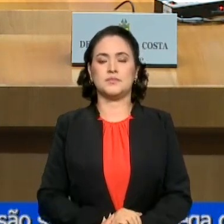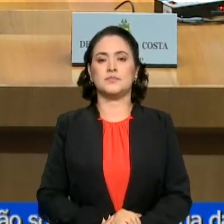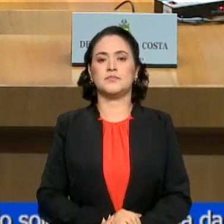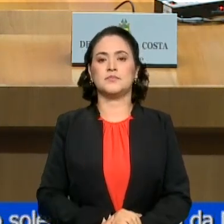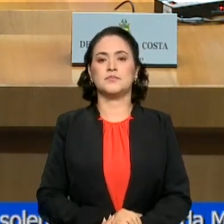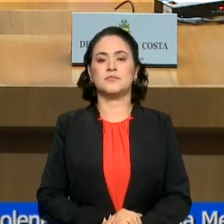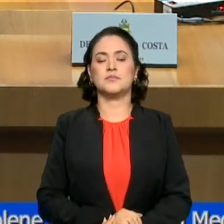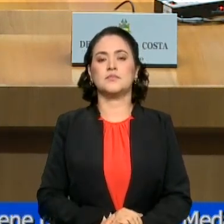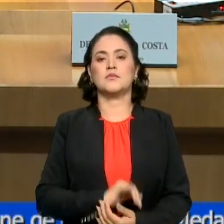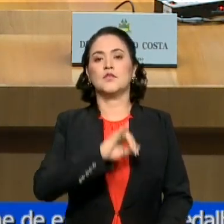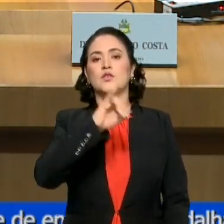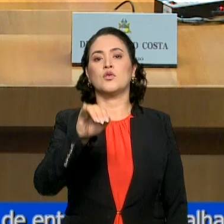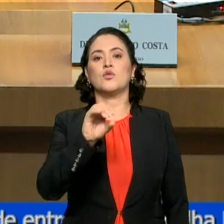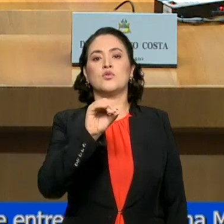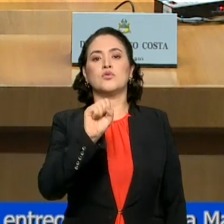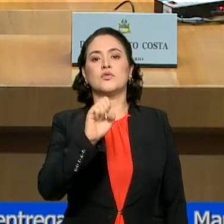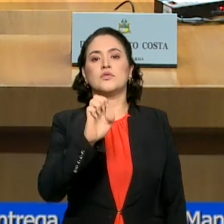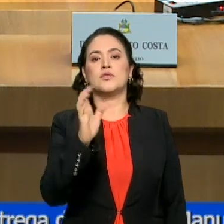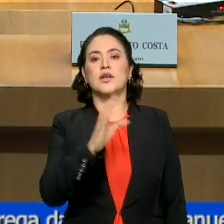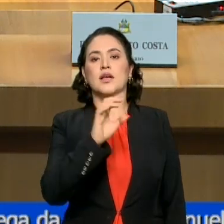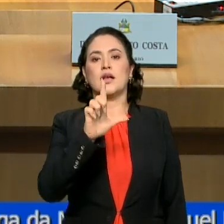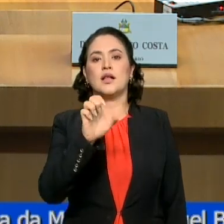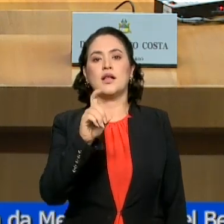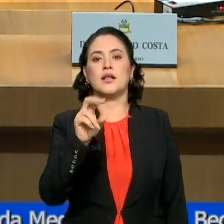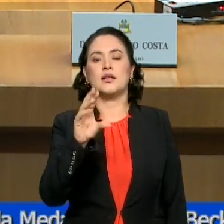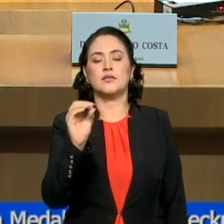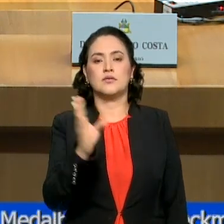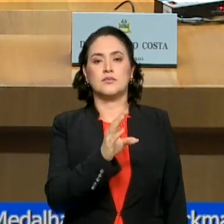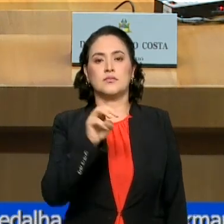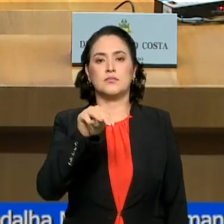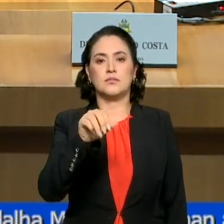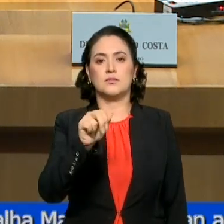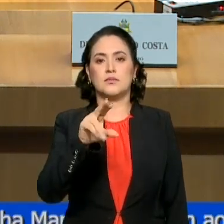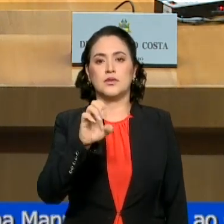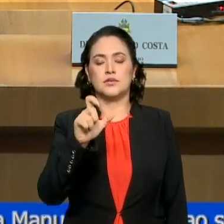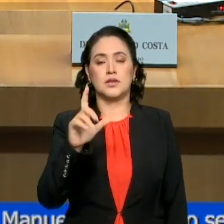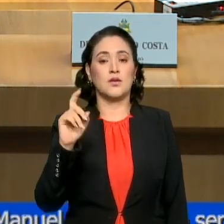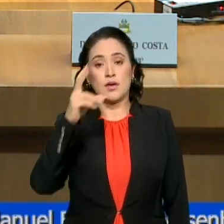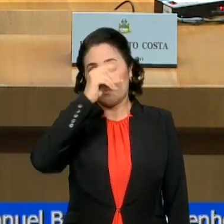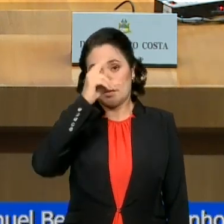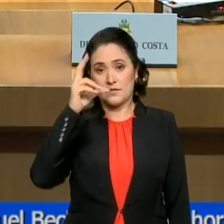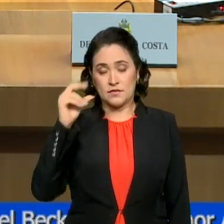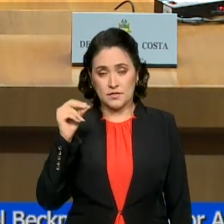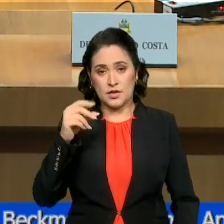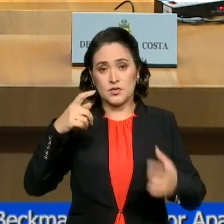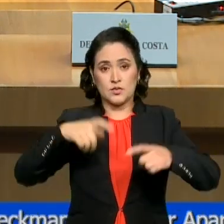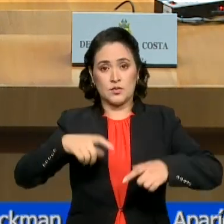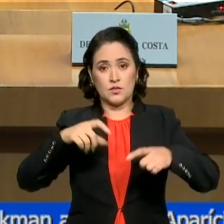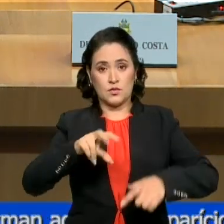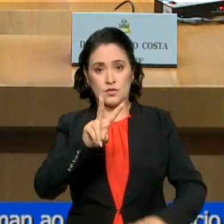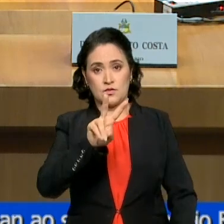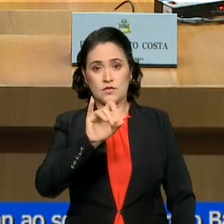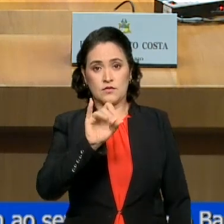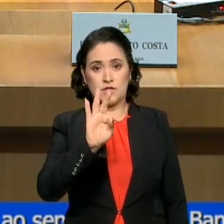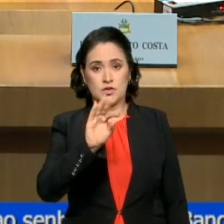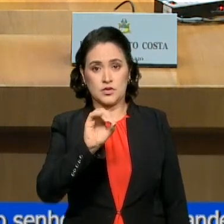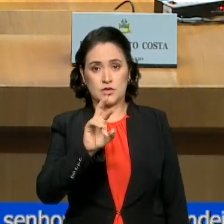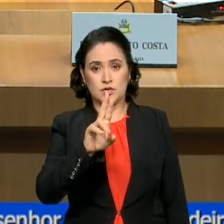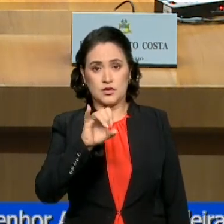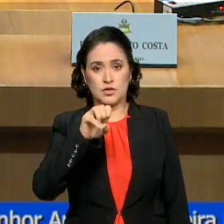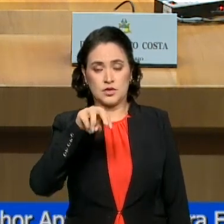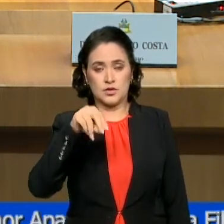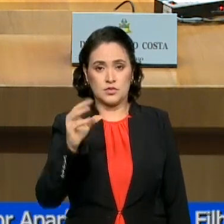Senhor José Leandro Maciel, ex-prefeito de Vitorino Freire. Nosso amigo, doutor Luiz